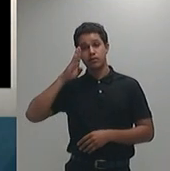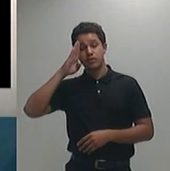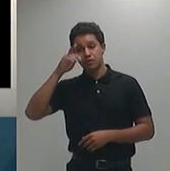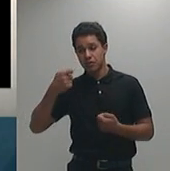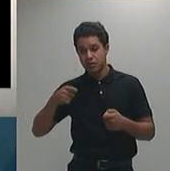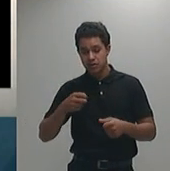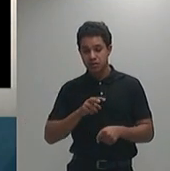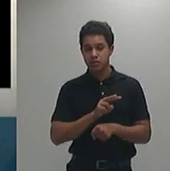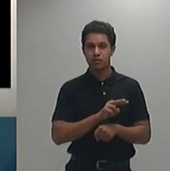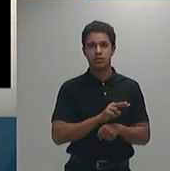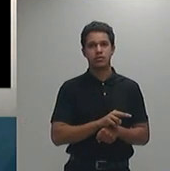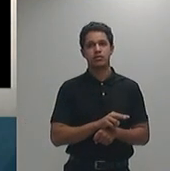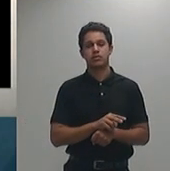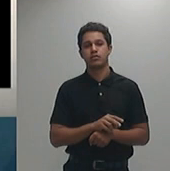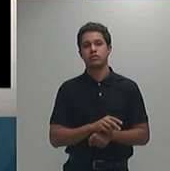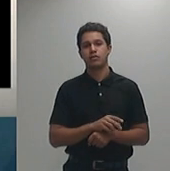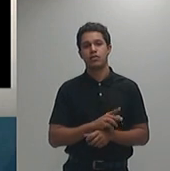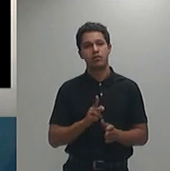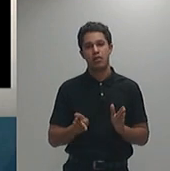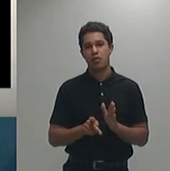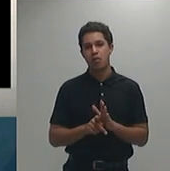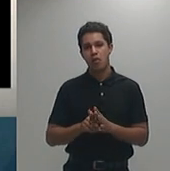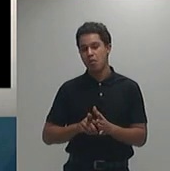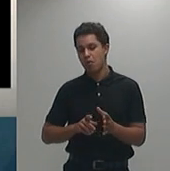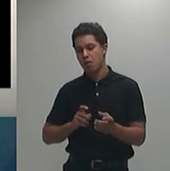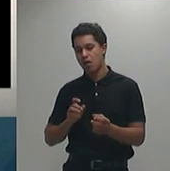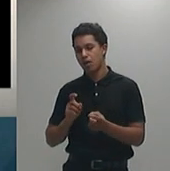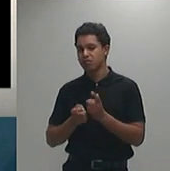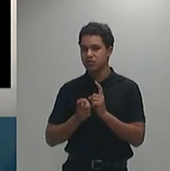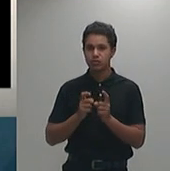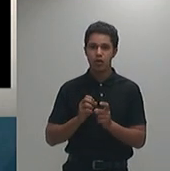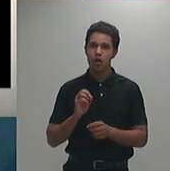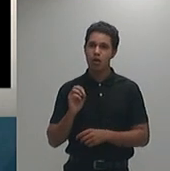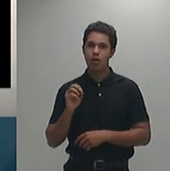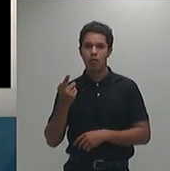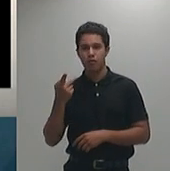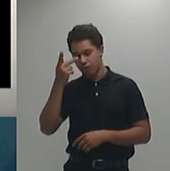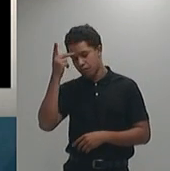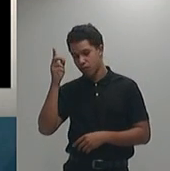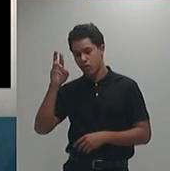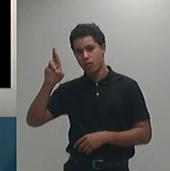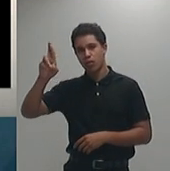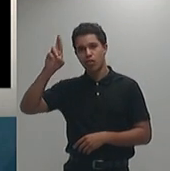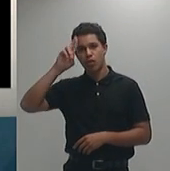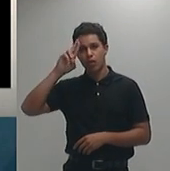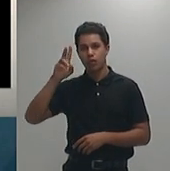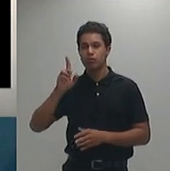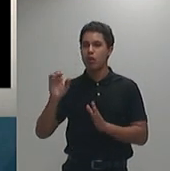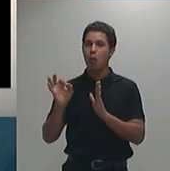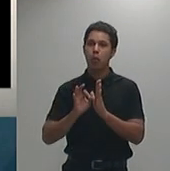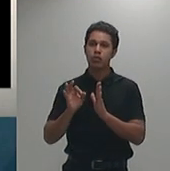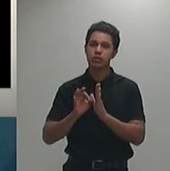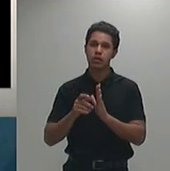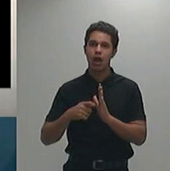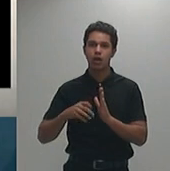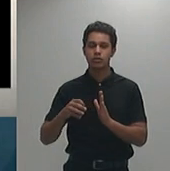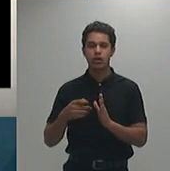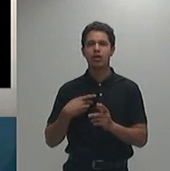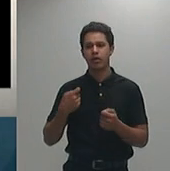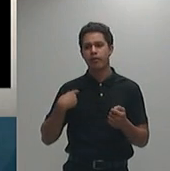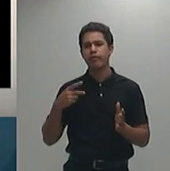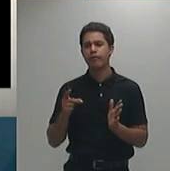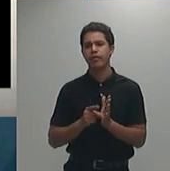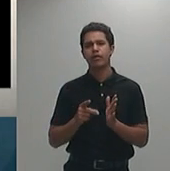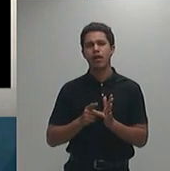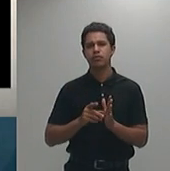pela pelos próprios administradores seja pelos acionistas que realmente o sejam acionistas no